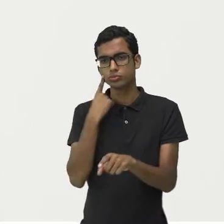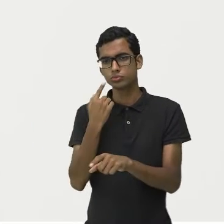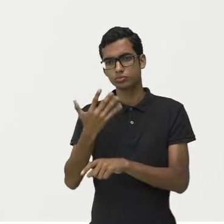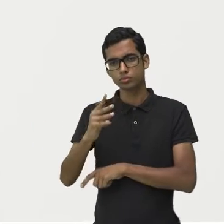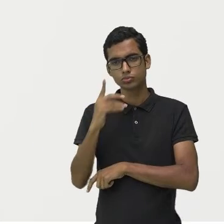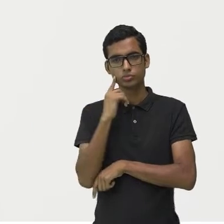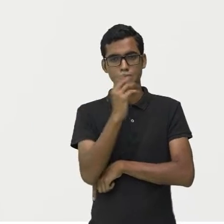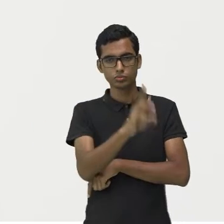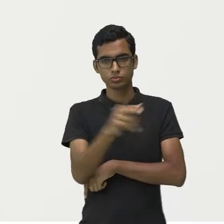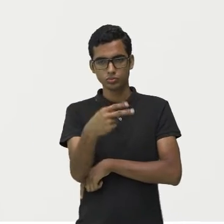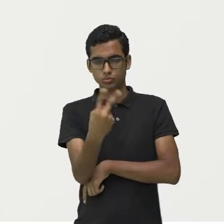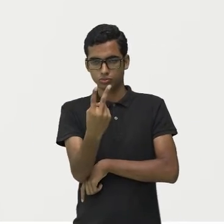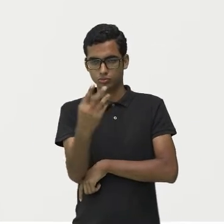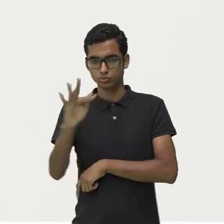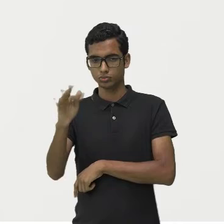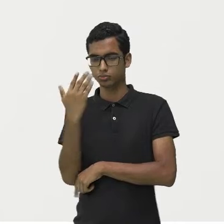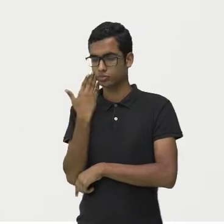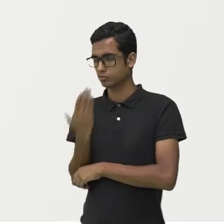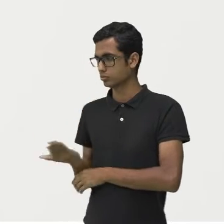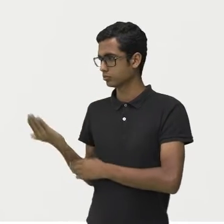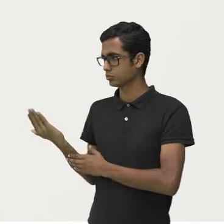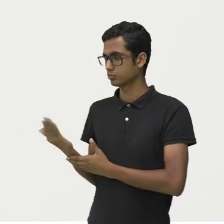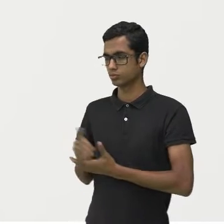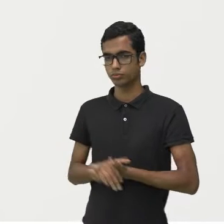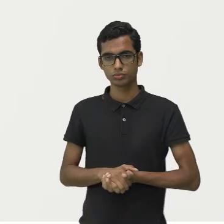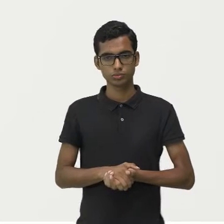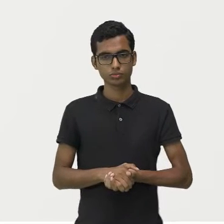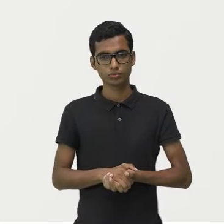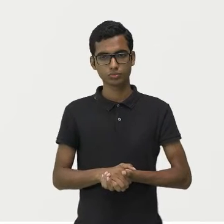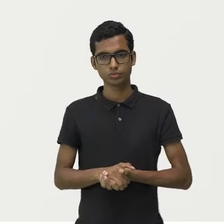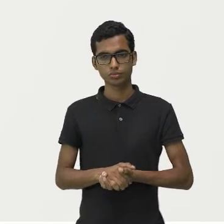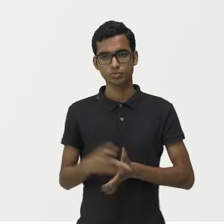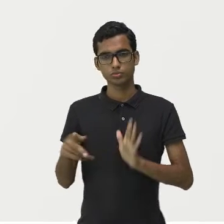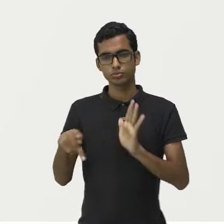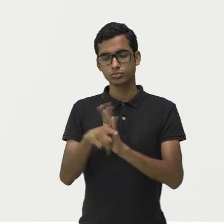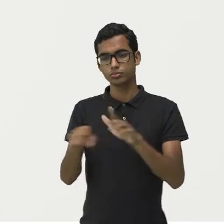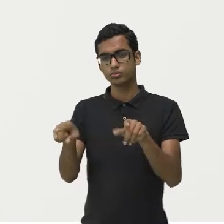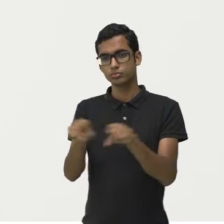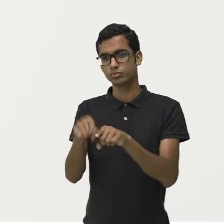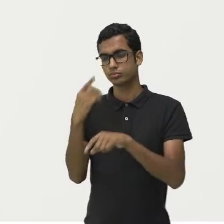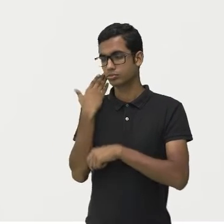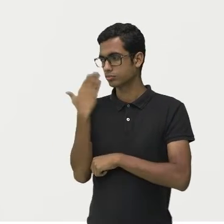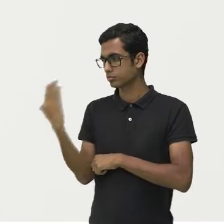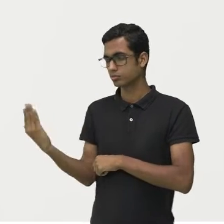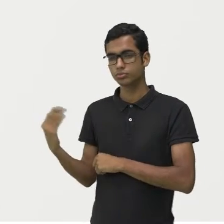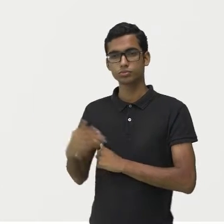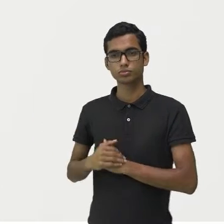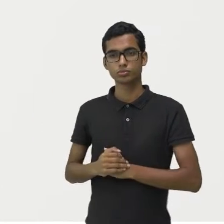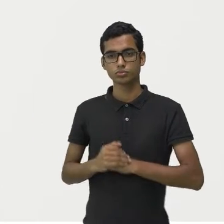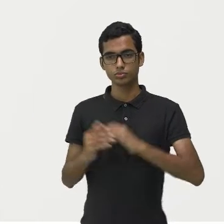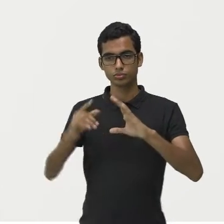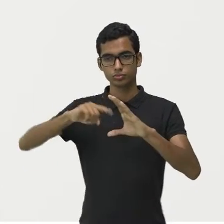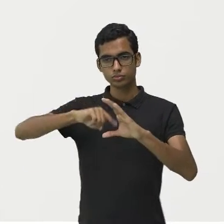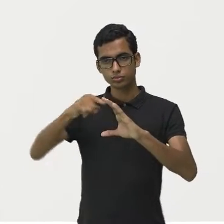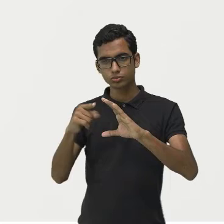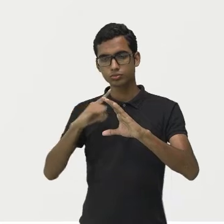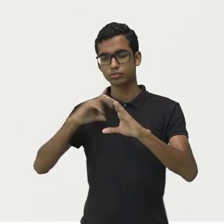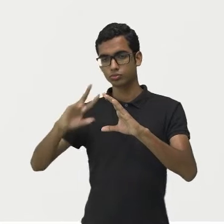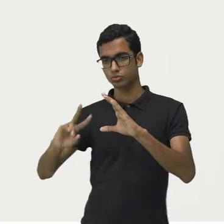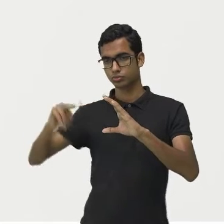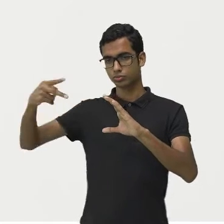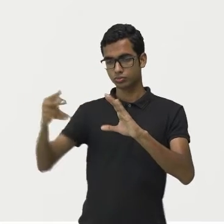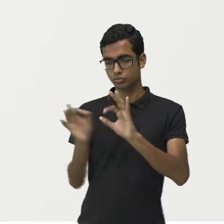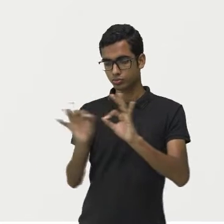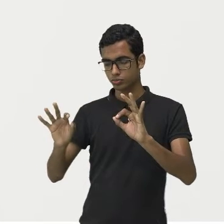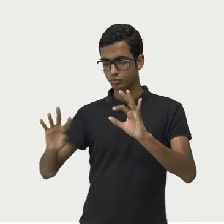entre o vértice e o centro de curvatura. Então o raio de curvatura, que é a distância do vértice até o centro de curvatura, é o dobro da